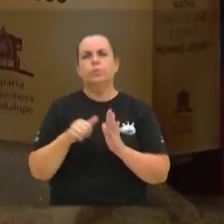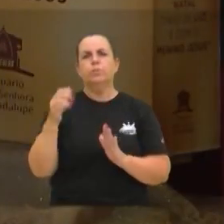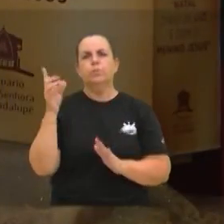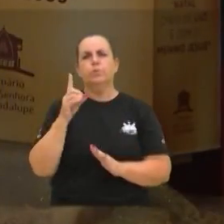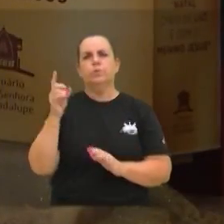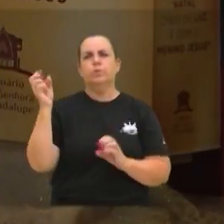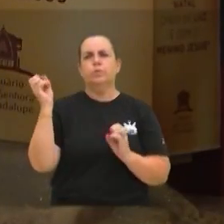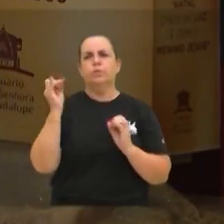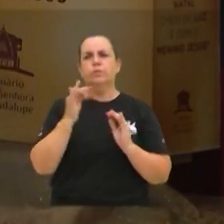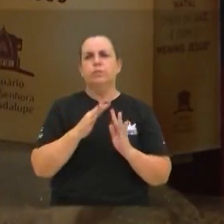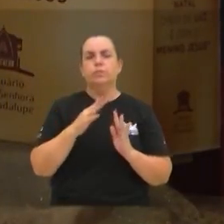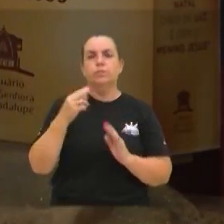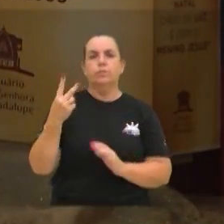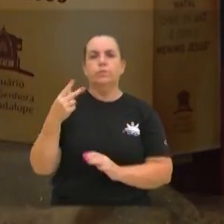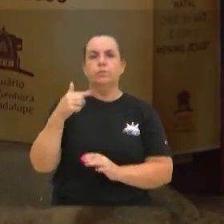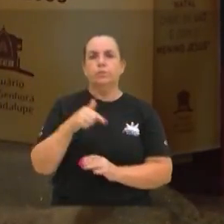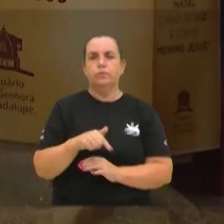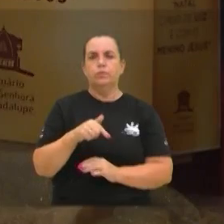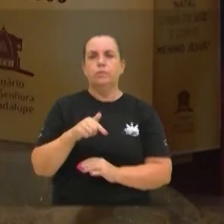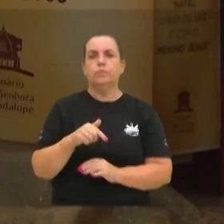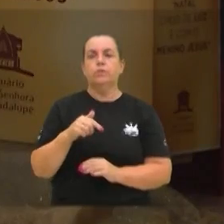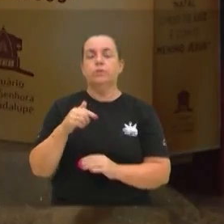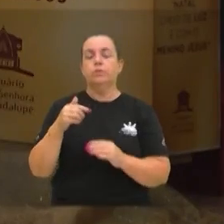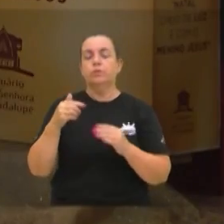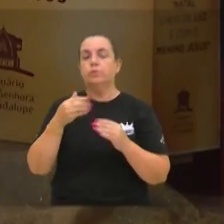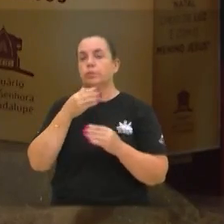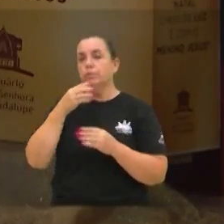advento, 27 de novembro.